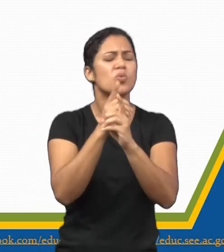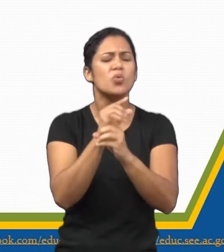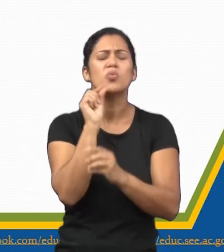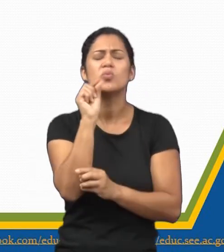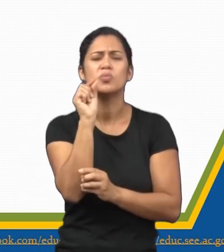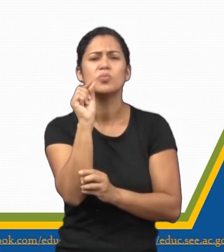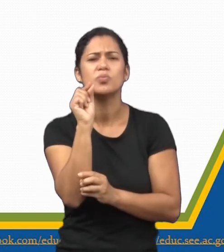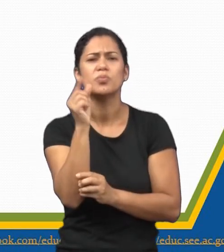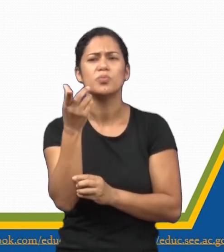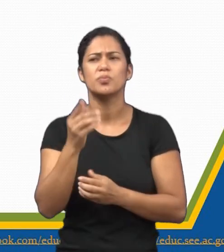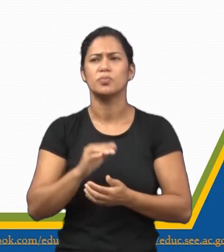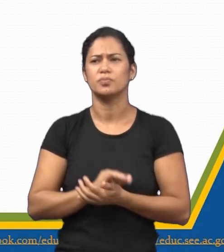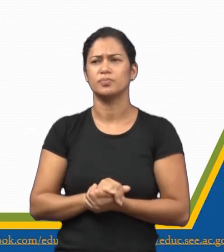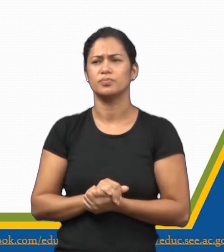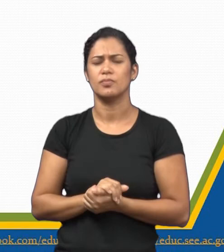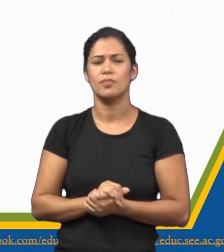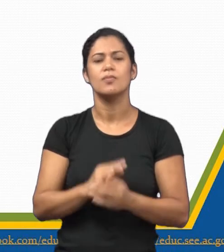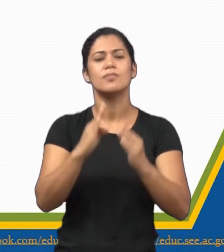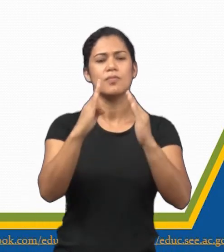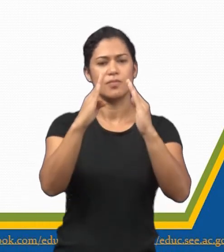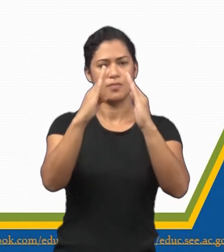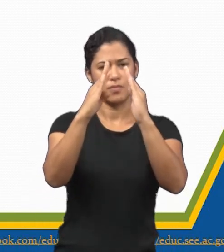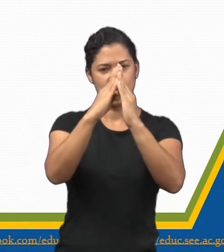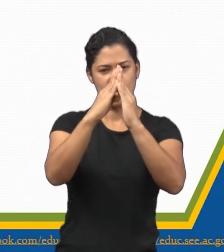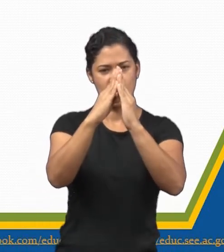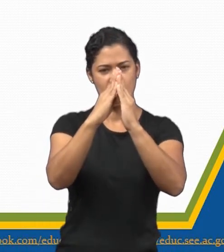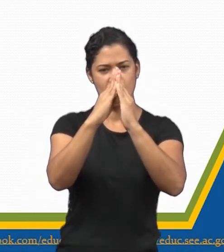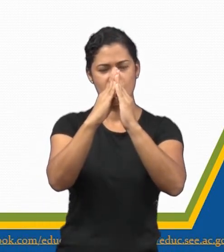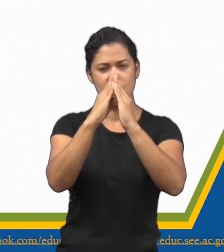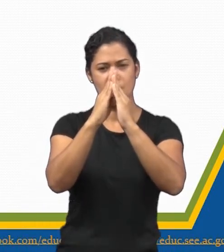Vamos ver direitinho, ó. Casas,